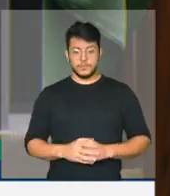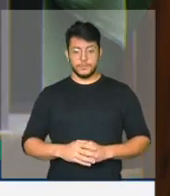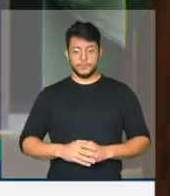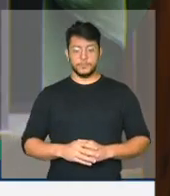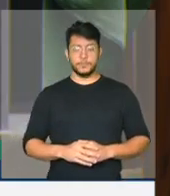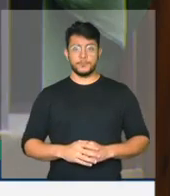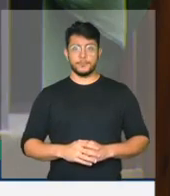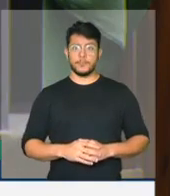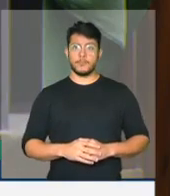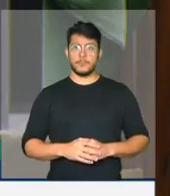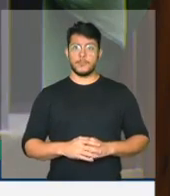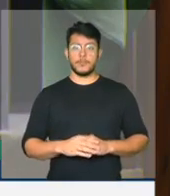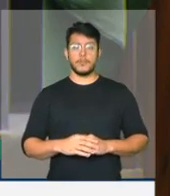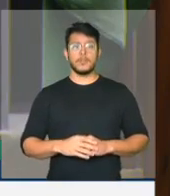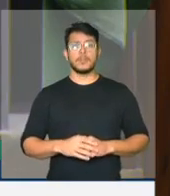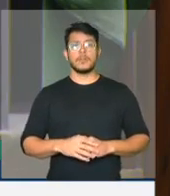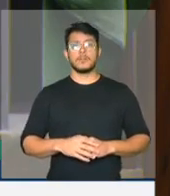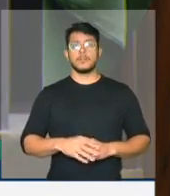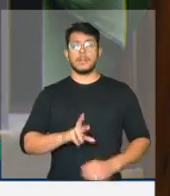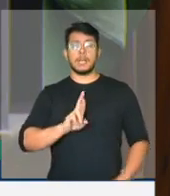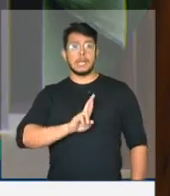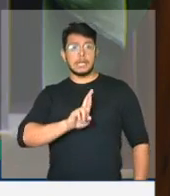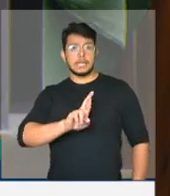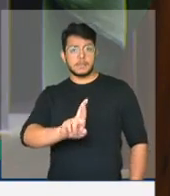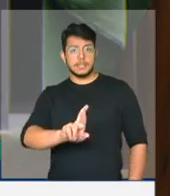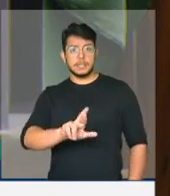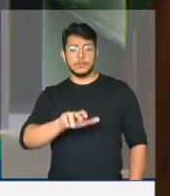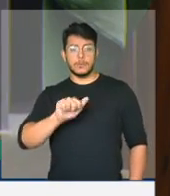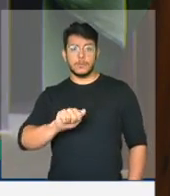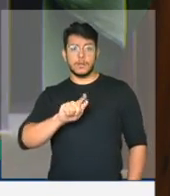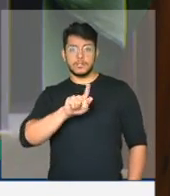da AGU, Advocacia Geral da União,